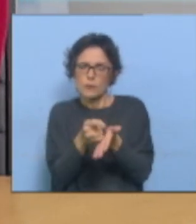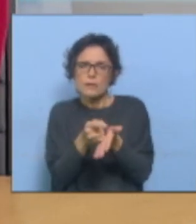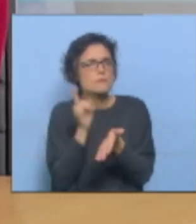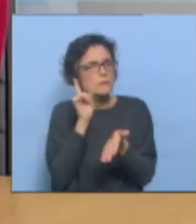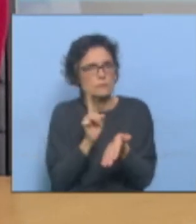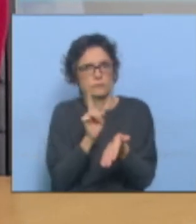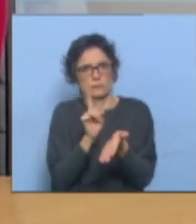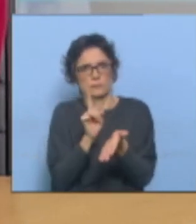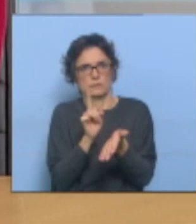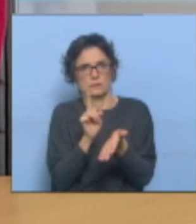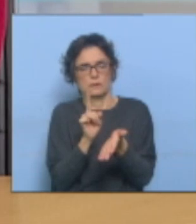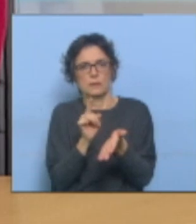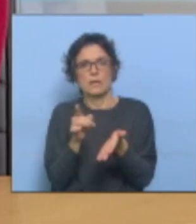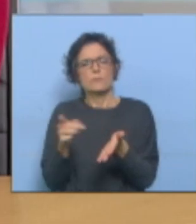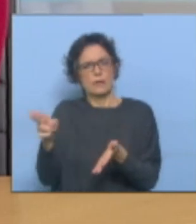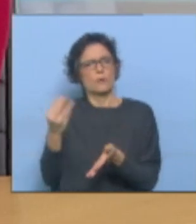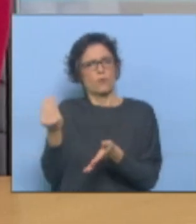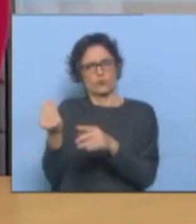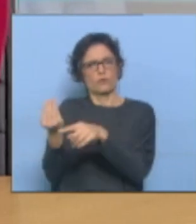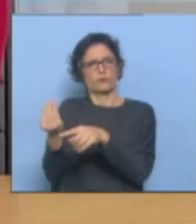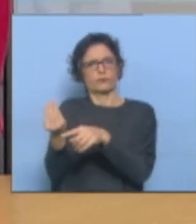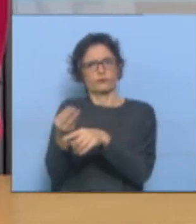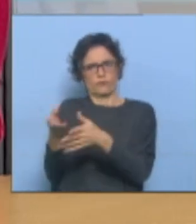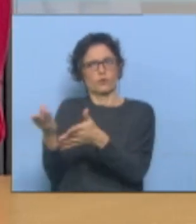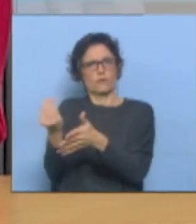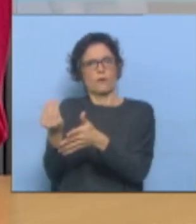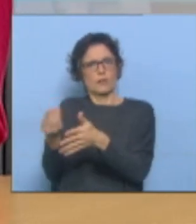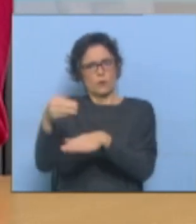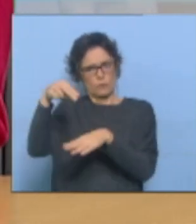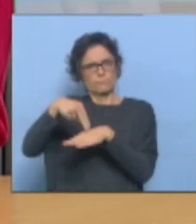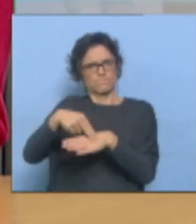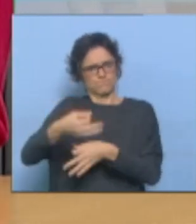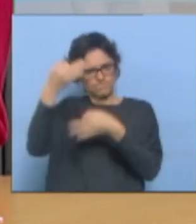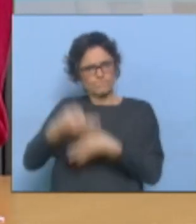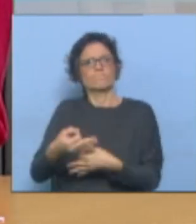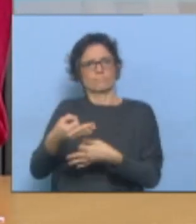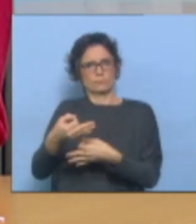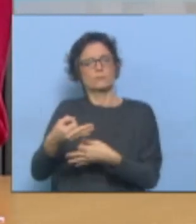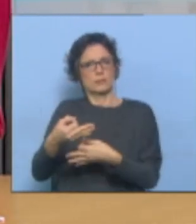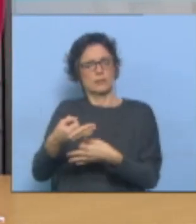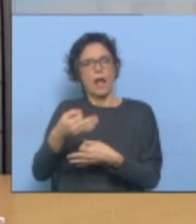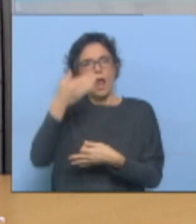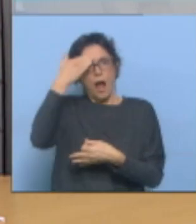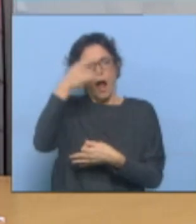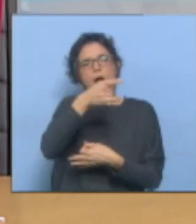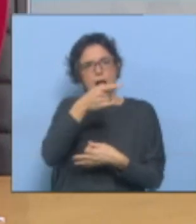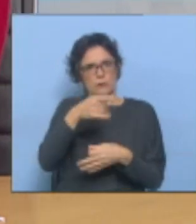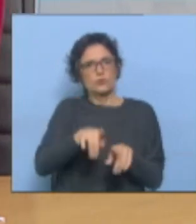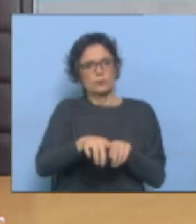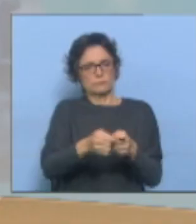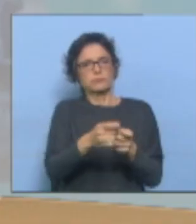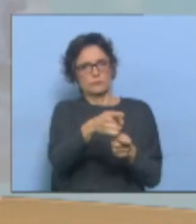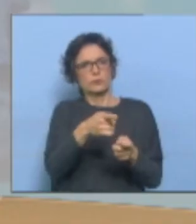muito concreta e muito importante, penso eu, que os deputados deveriam ter em conta. E